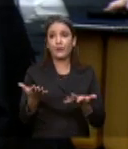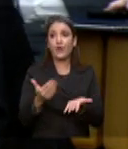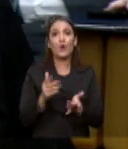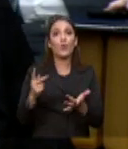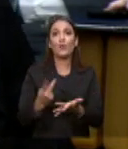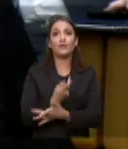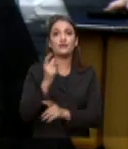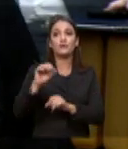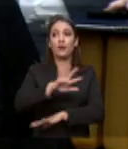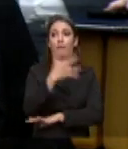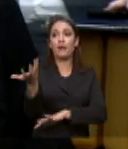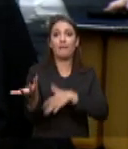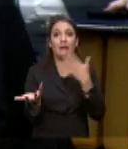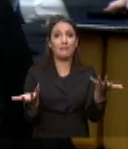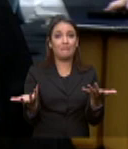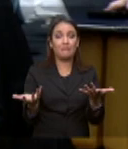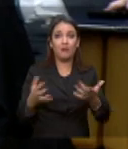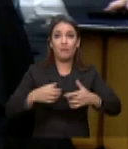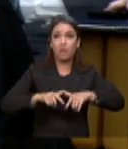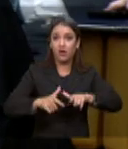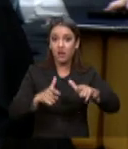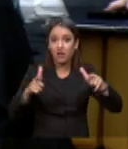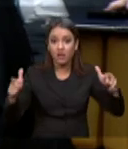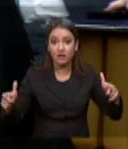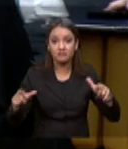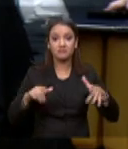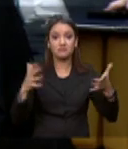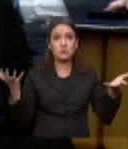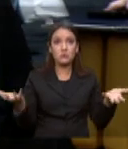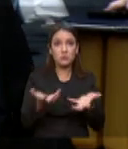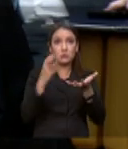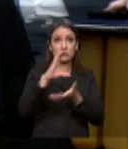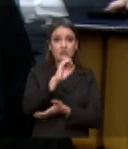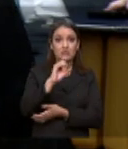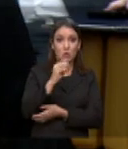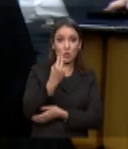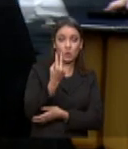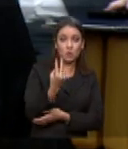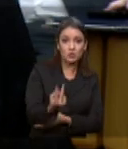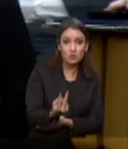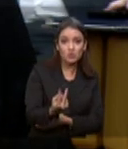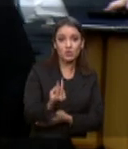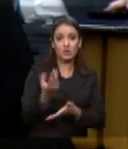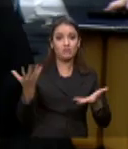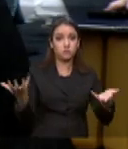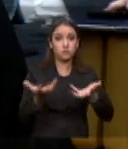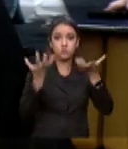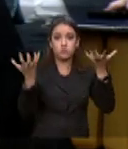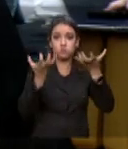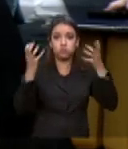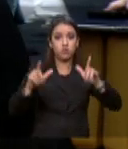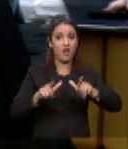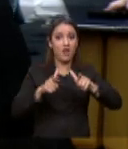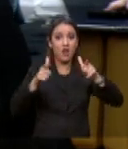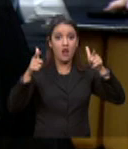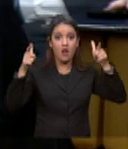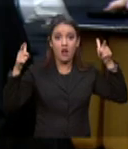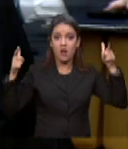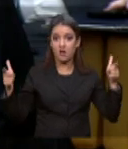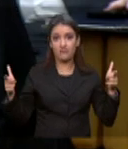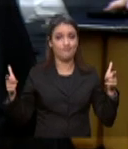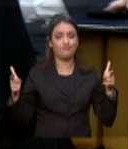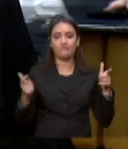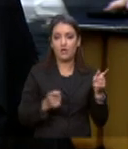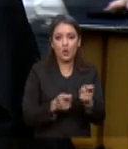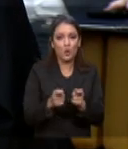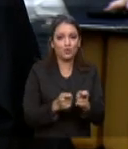que emissões brasileiras de gases causadores da emergência climática aumentassem de forma